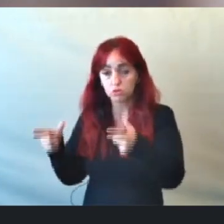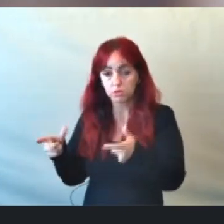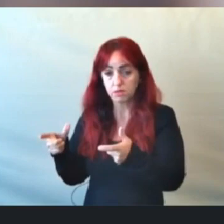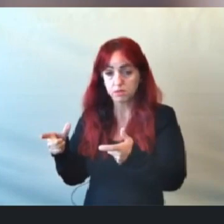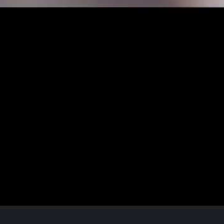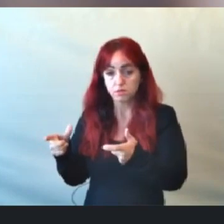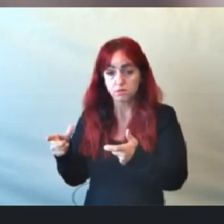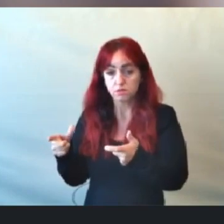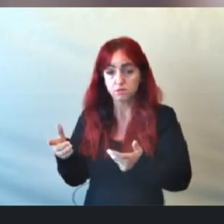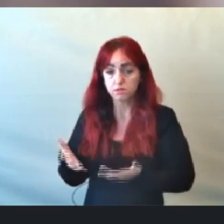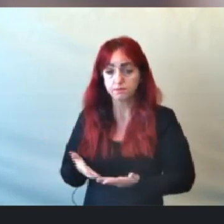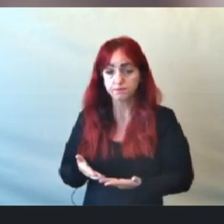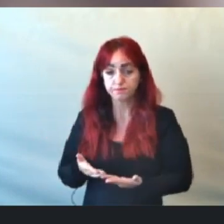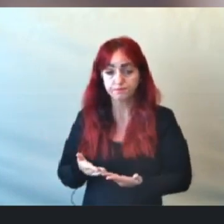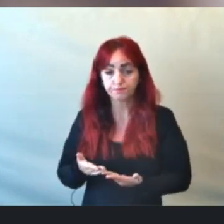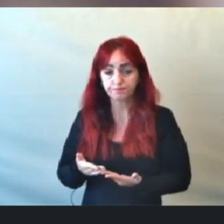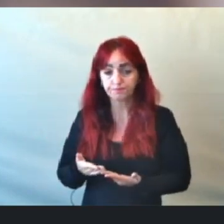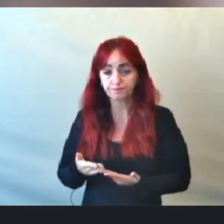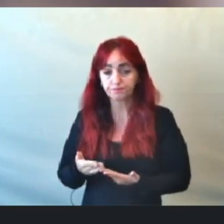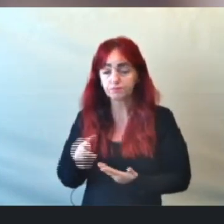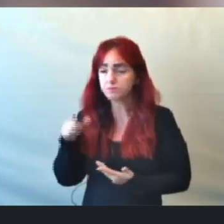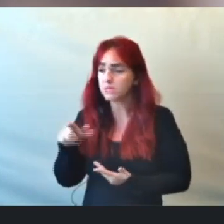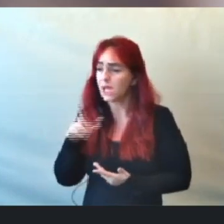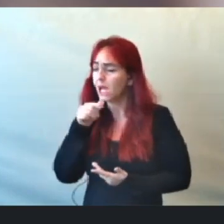muita lagoa tem